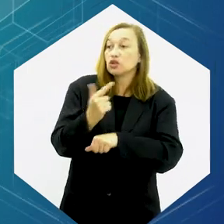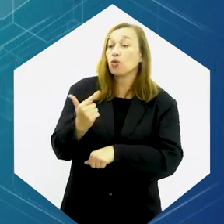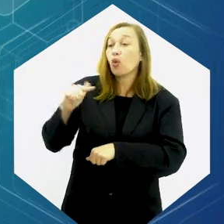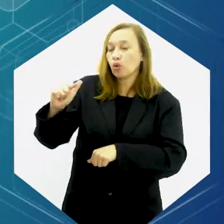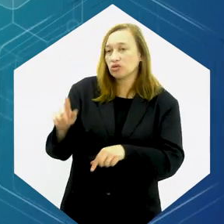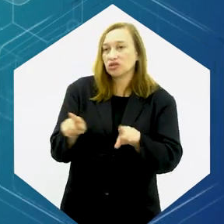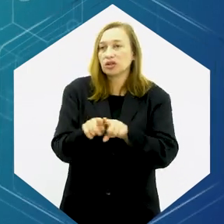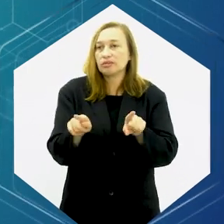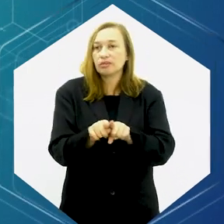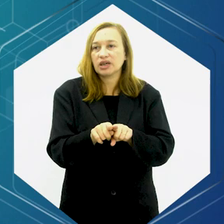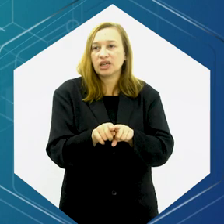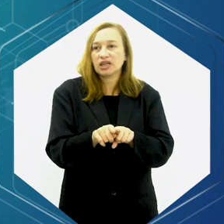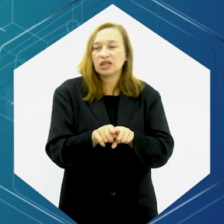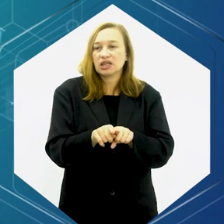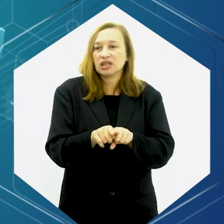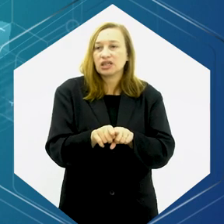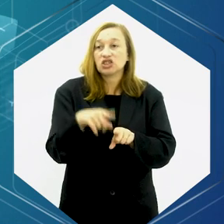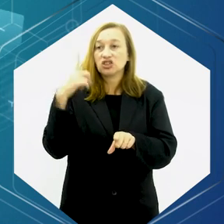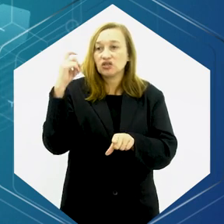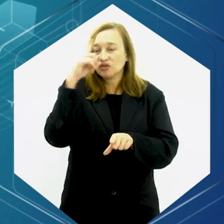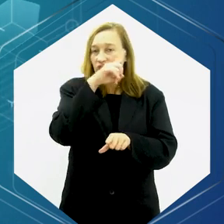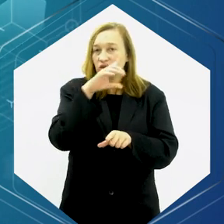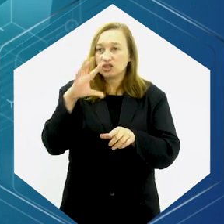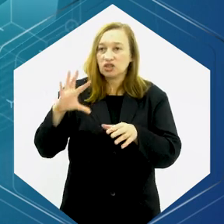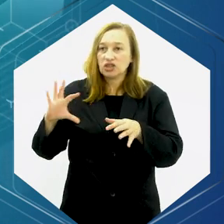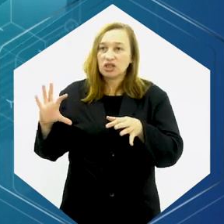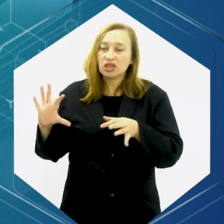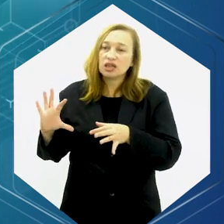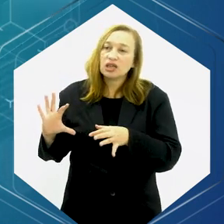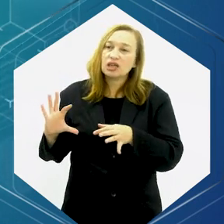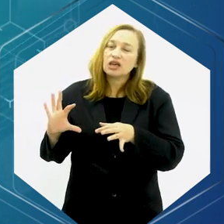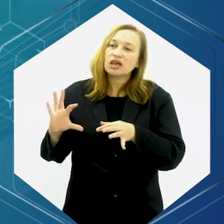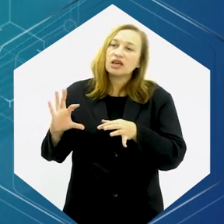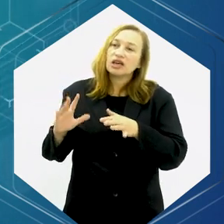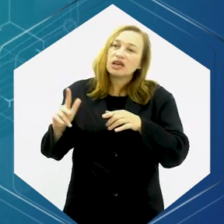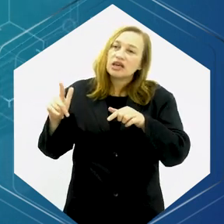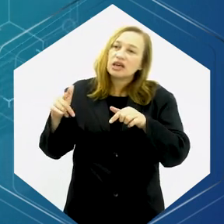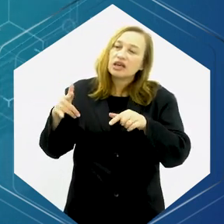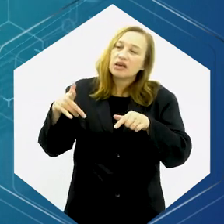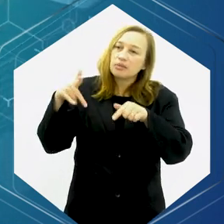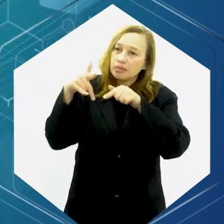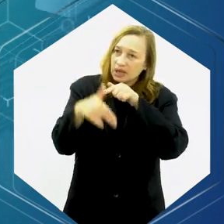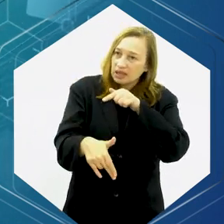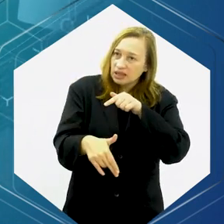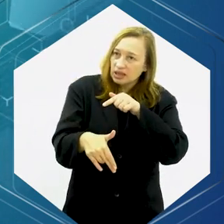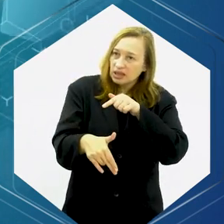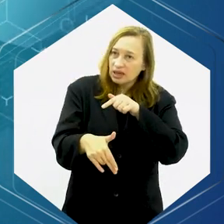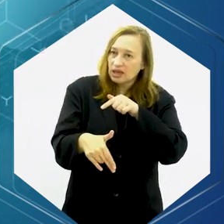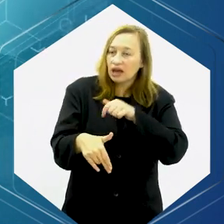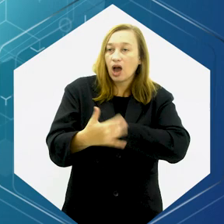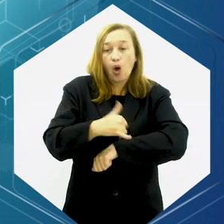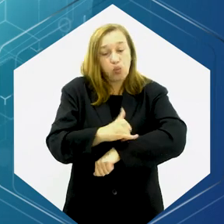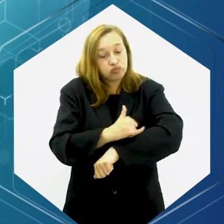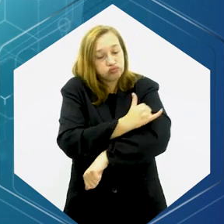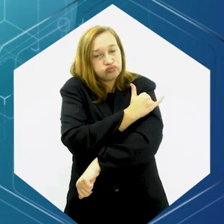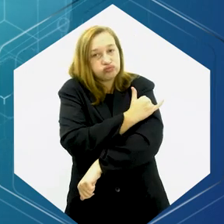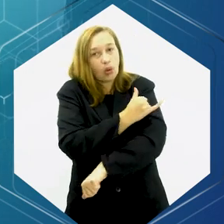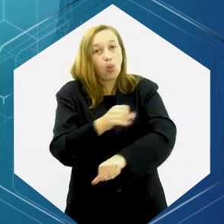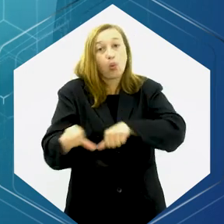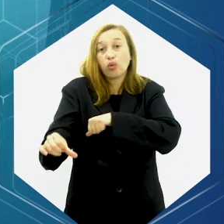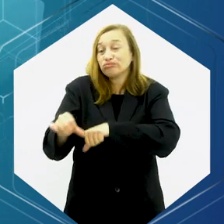mas como todos os países né eles estão longe de atingir essa meta eh de deter Esse aumento da prevalência da